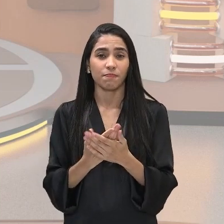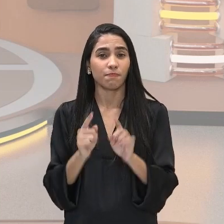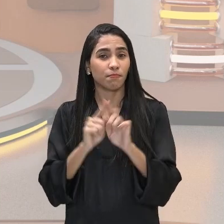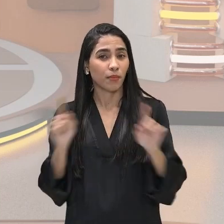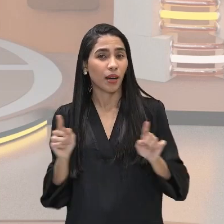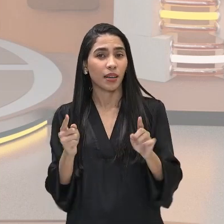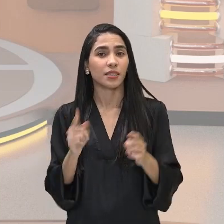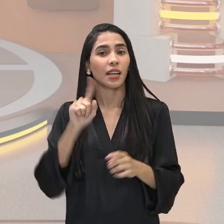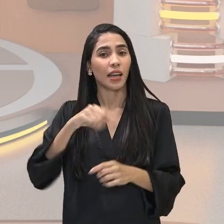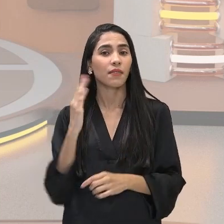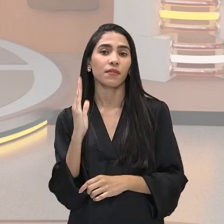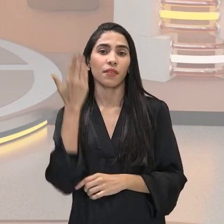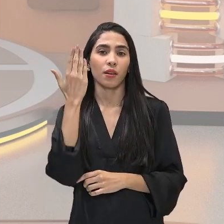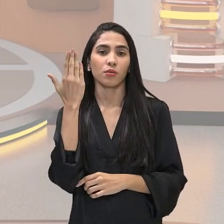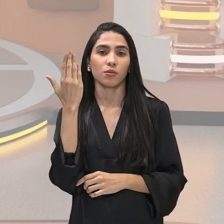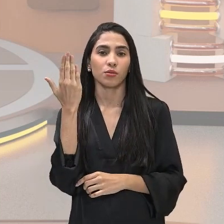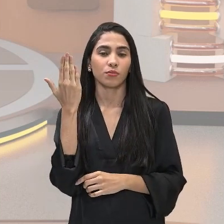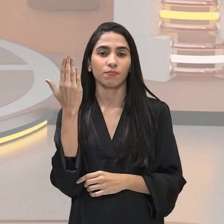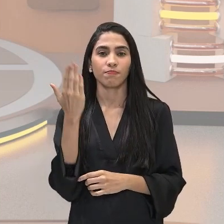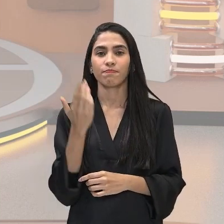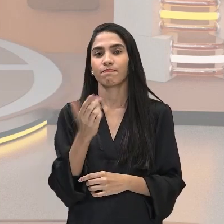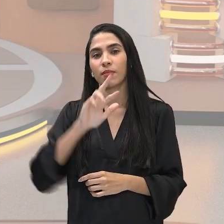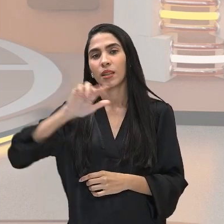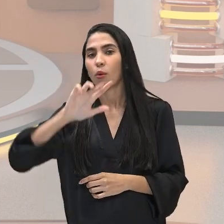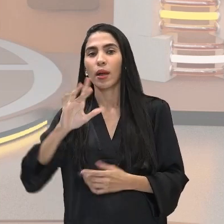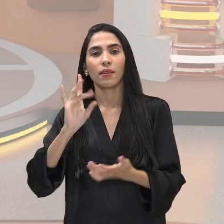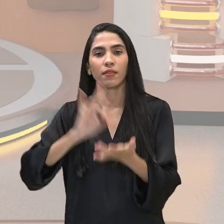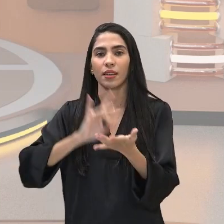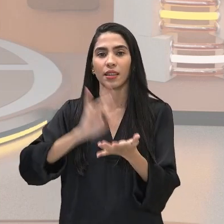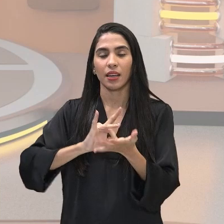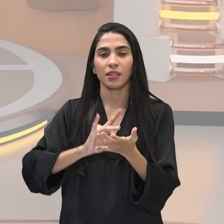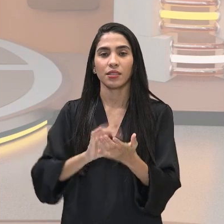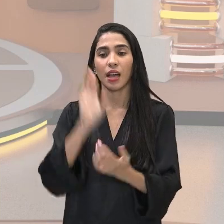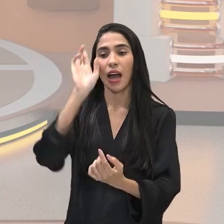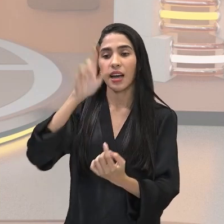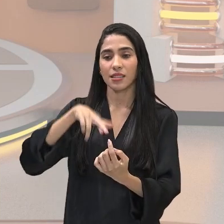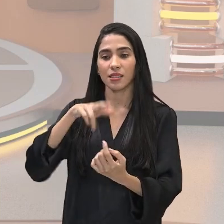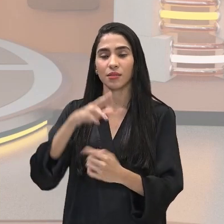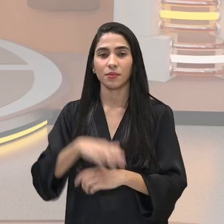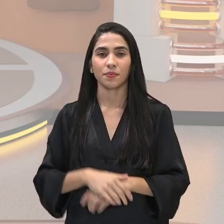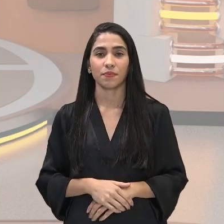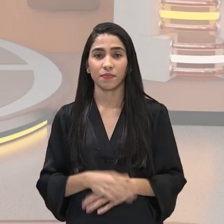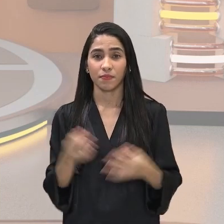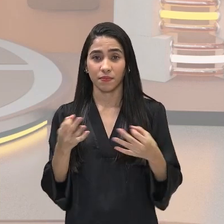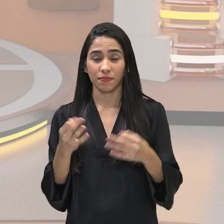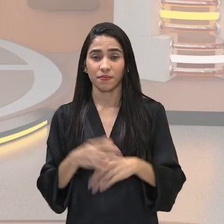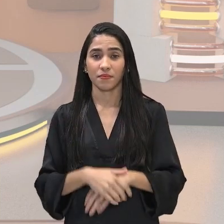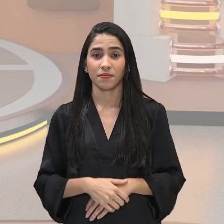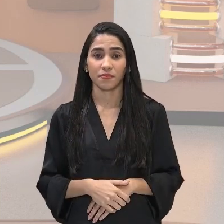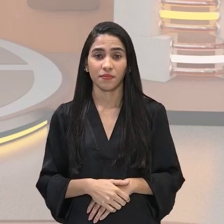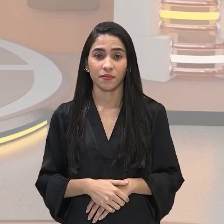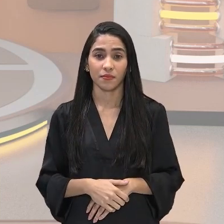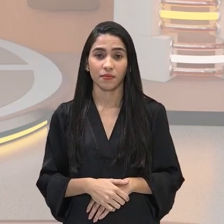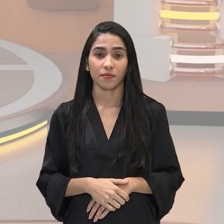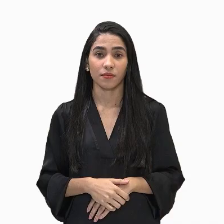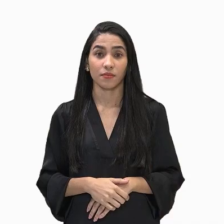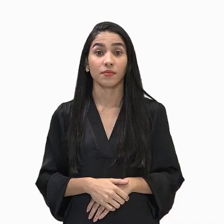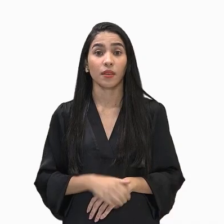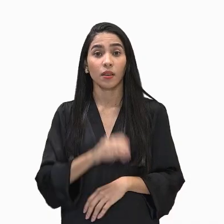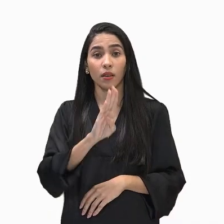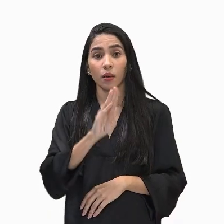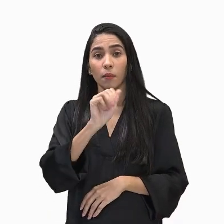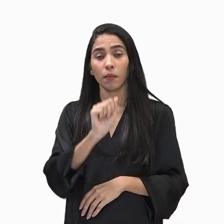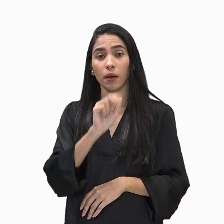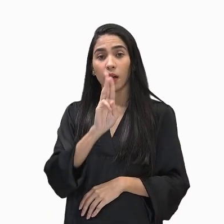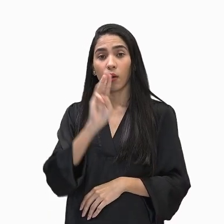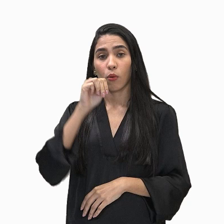é a verdadeira, né, razão de tudo. Perfeito? Então, olha só. Quando Bauman fala dos